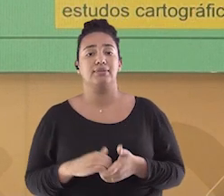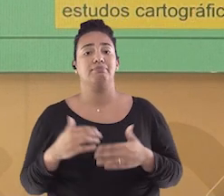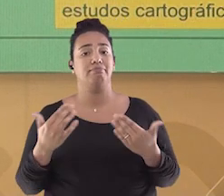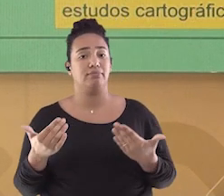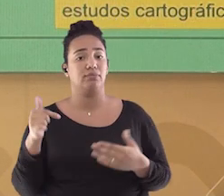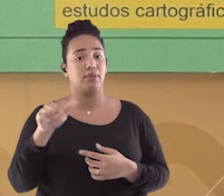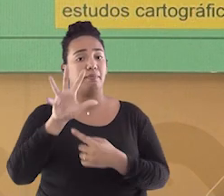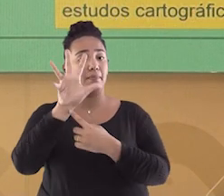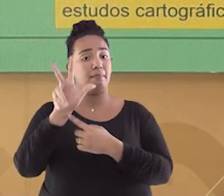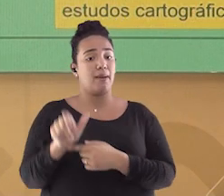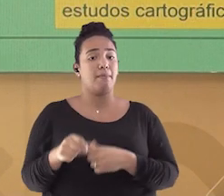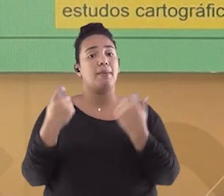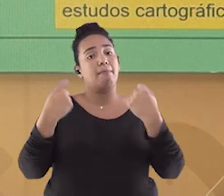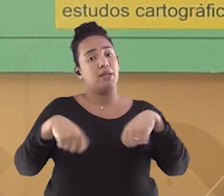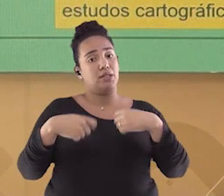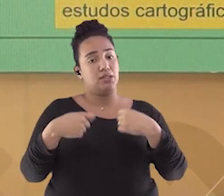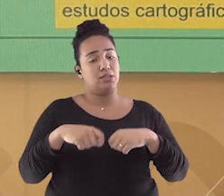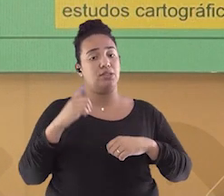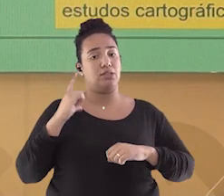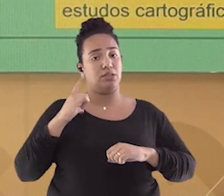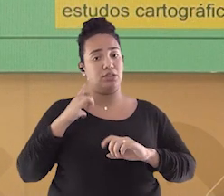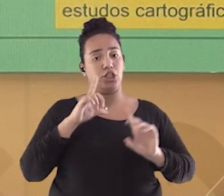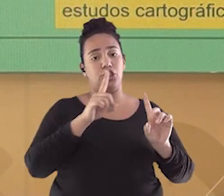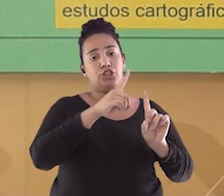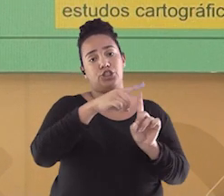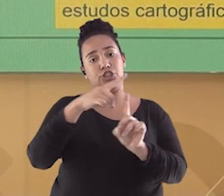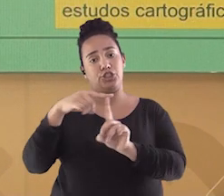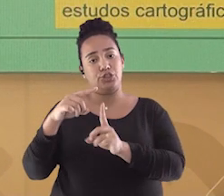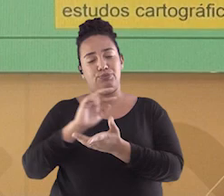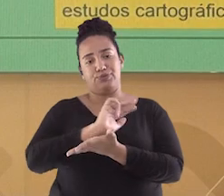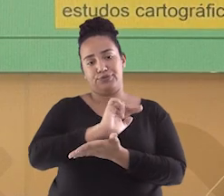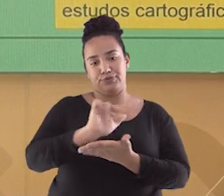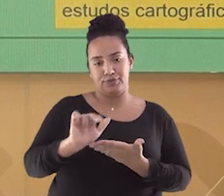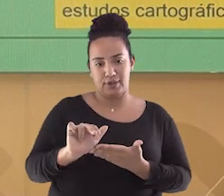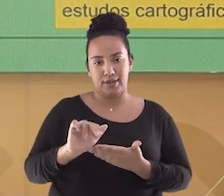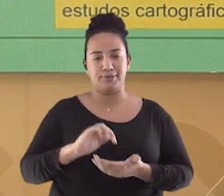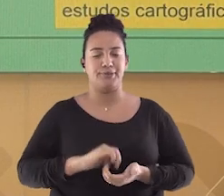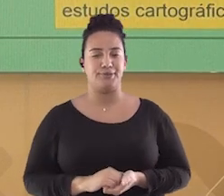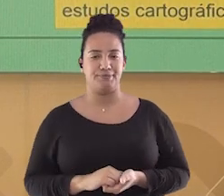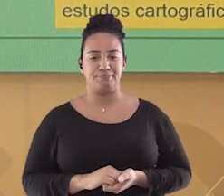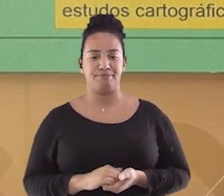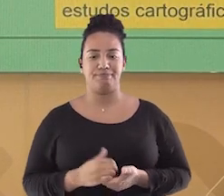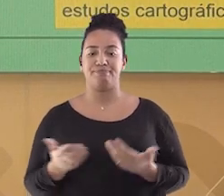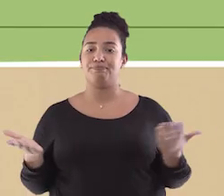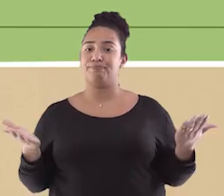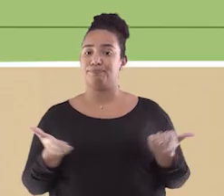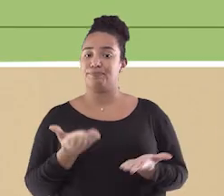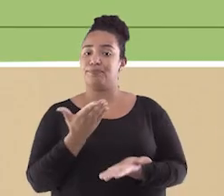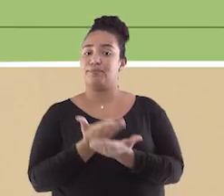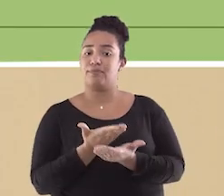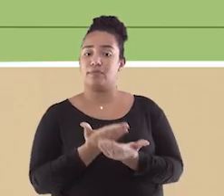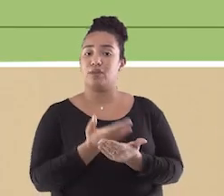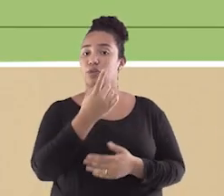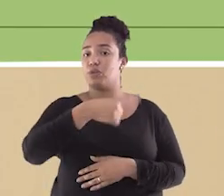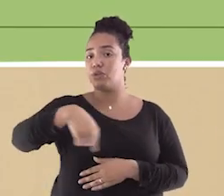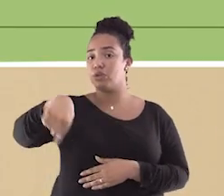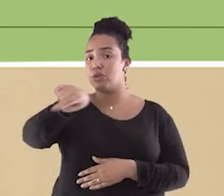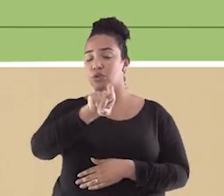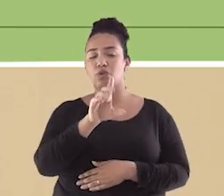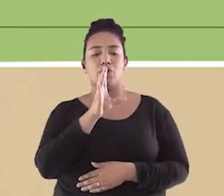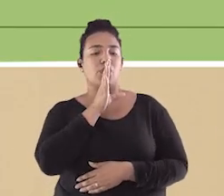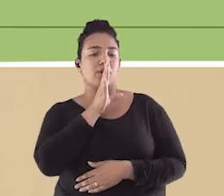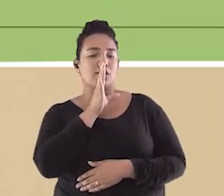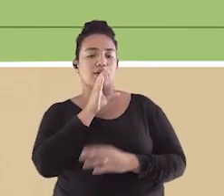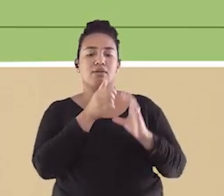transmitidos. E por isso os mapas eles precisam ser divididos em tipos e temas. Na aula de hoje, nós